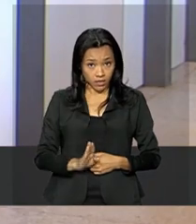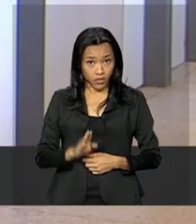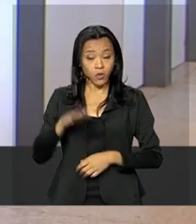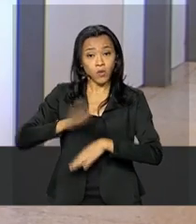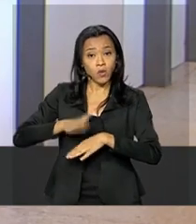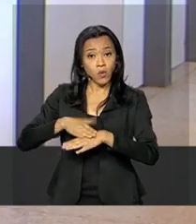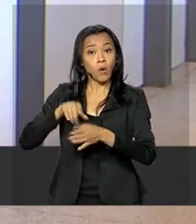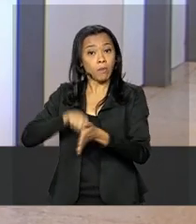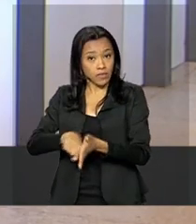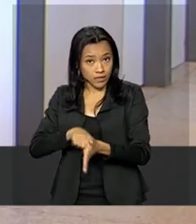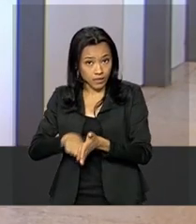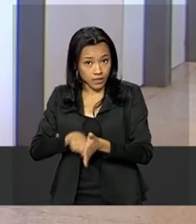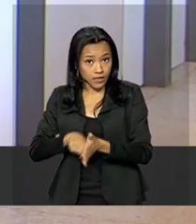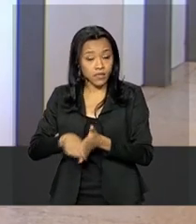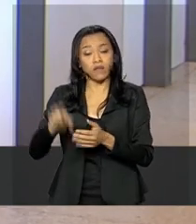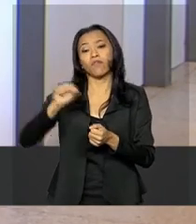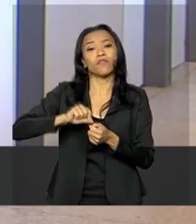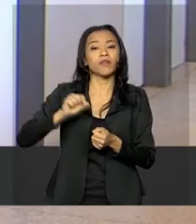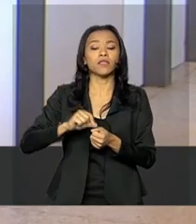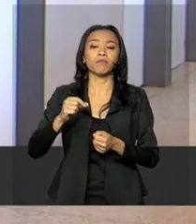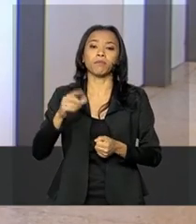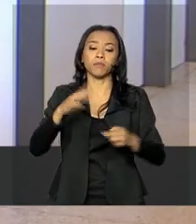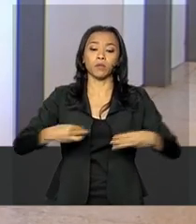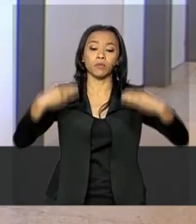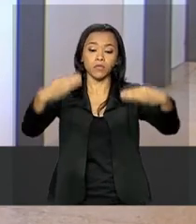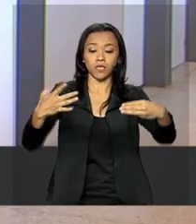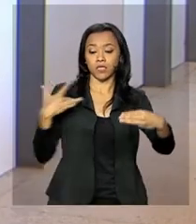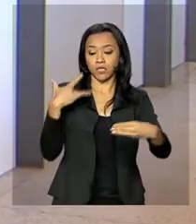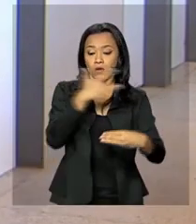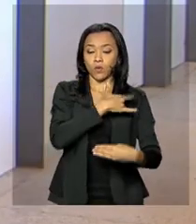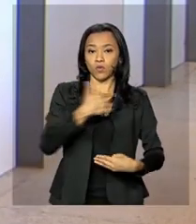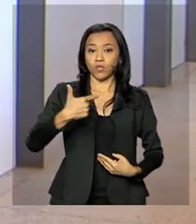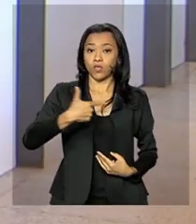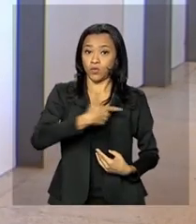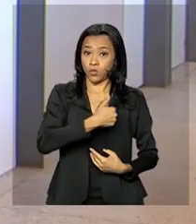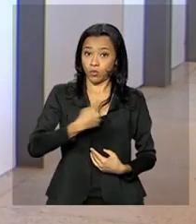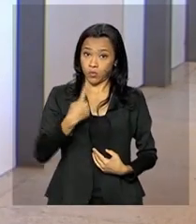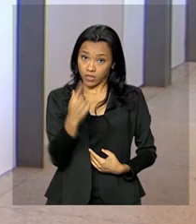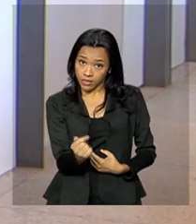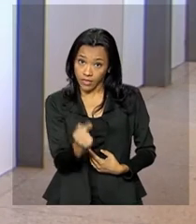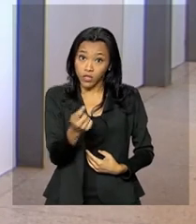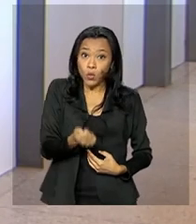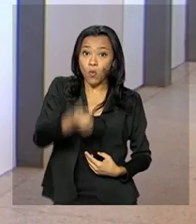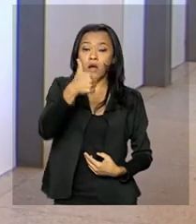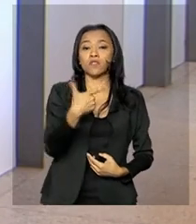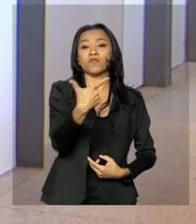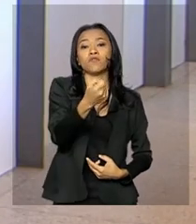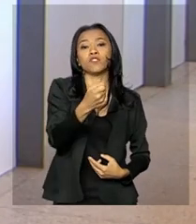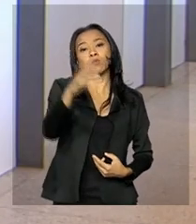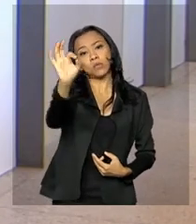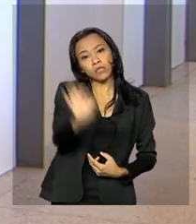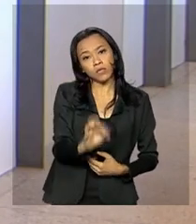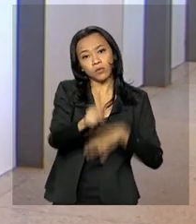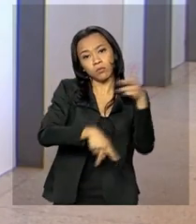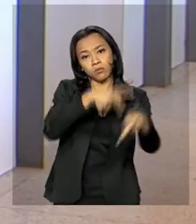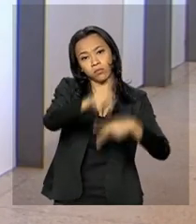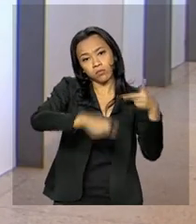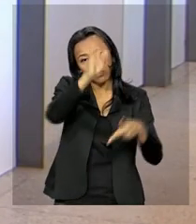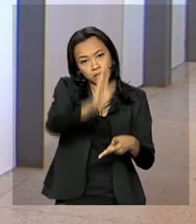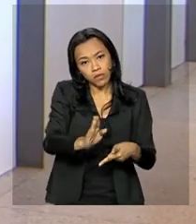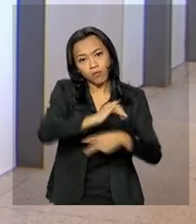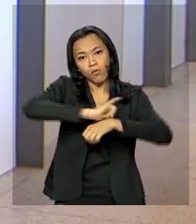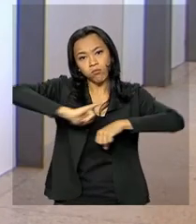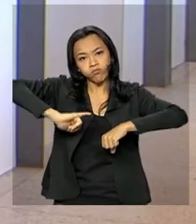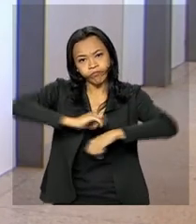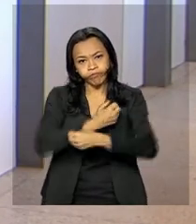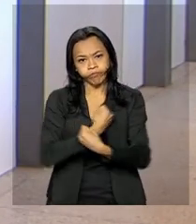pesquisa Vigitel, feita pelo Ministério da Saúde, em 2017, quase 20% dos brasileiros estavam obesos